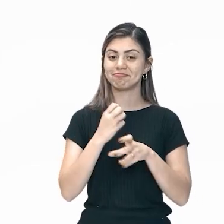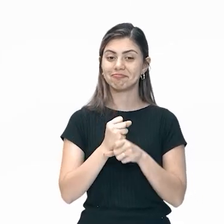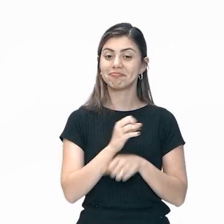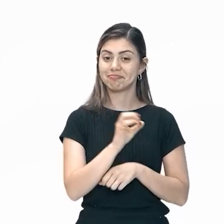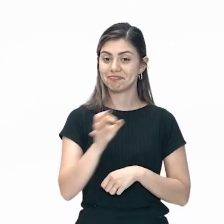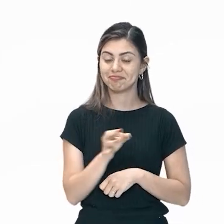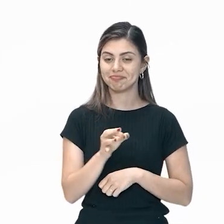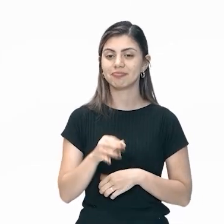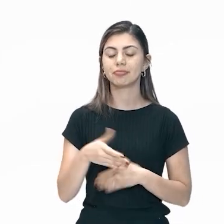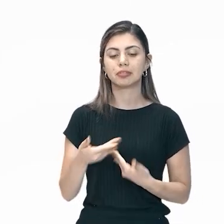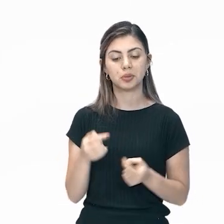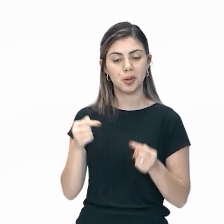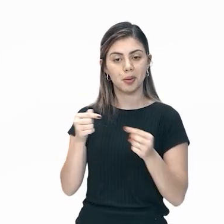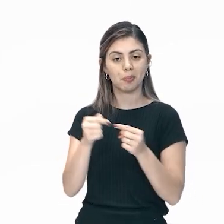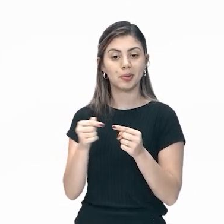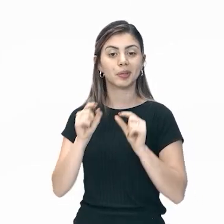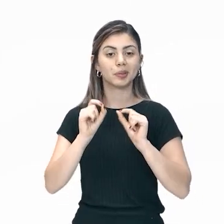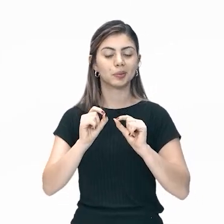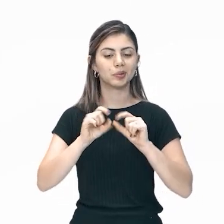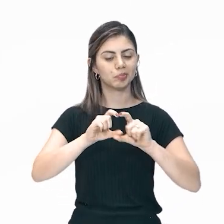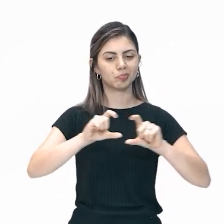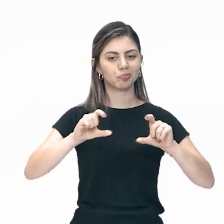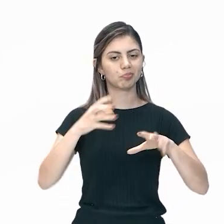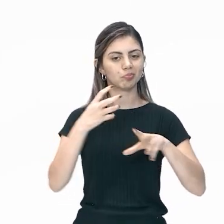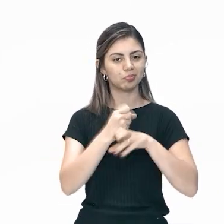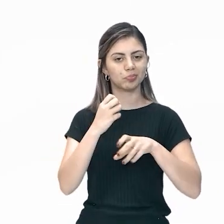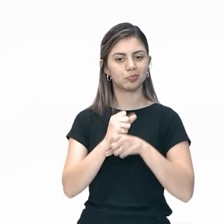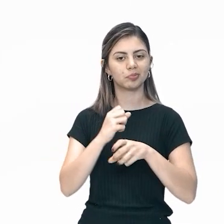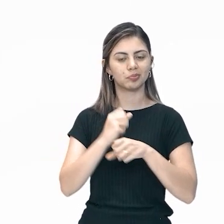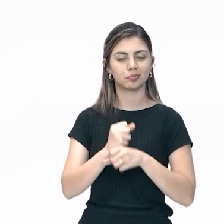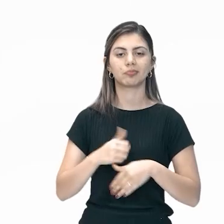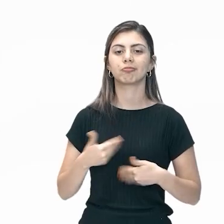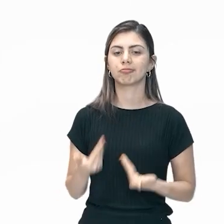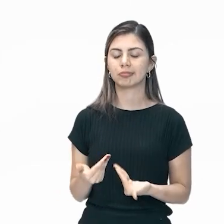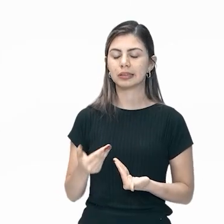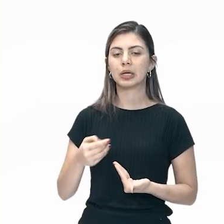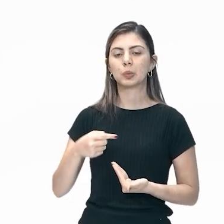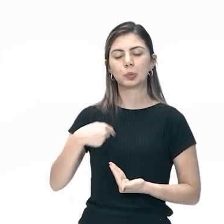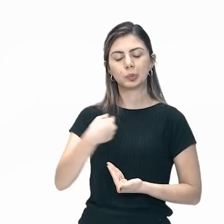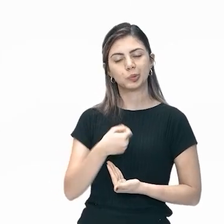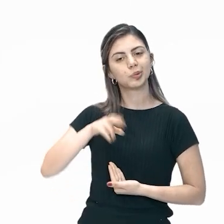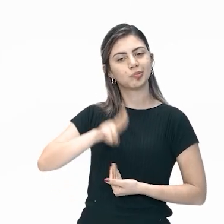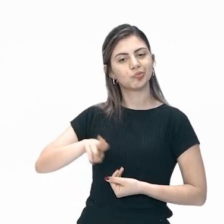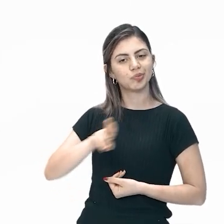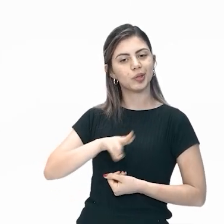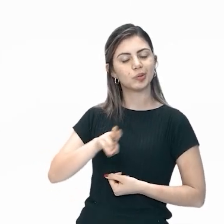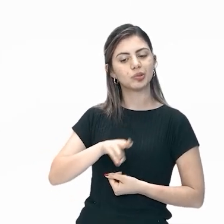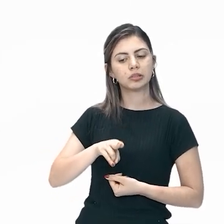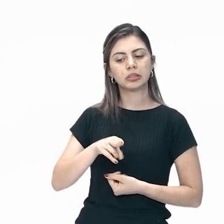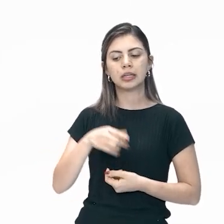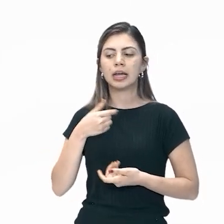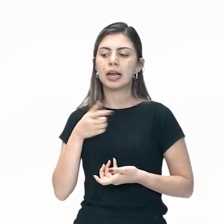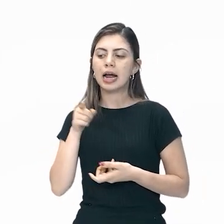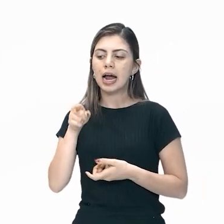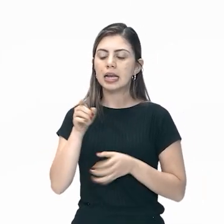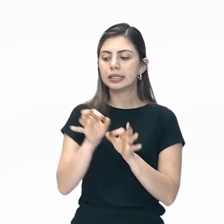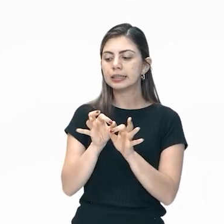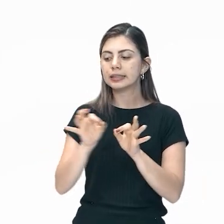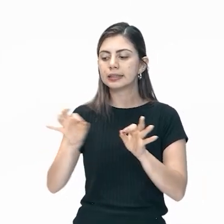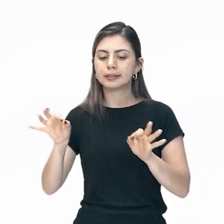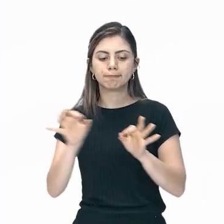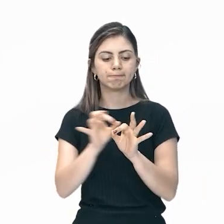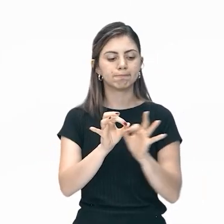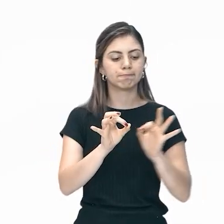questão aplicando a equação de Gauss. E é isso que nós vamos utilizar quando nós quisermos descobrir o valor